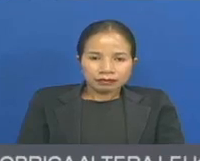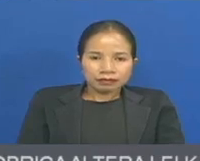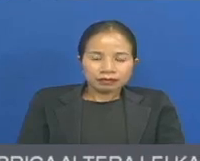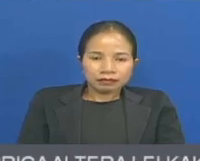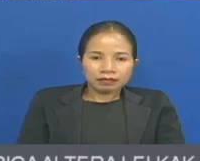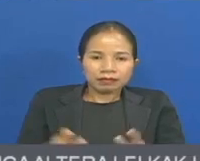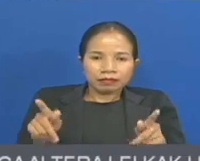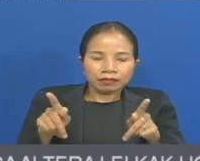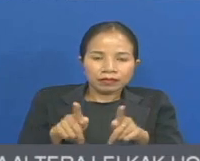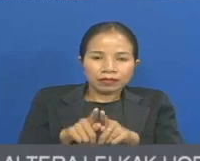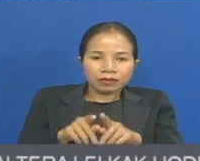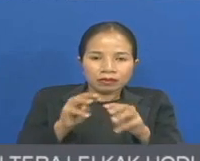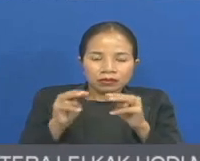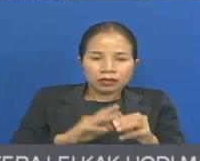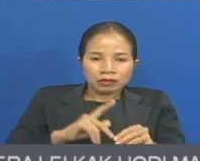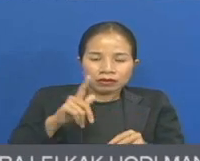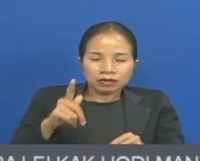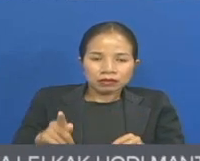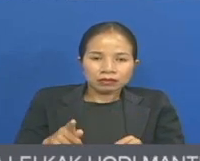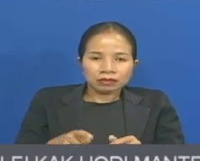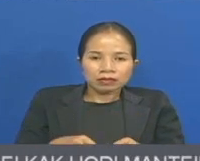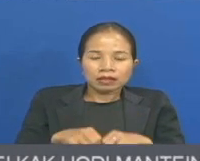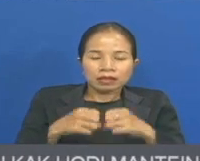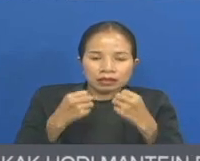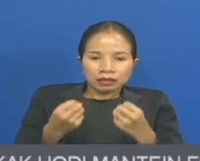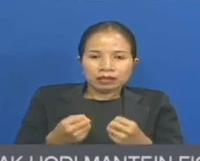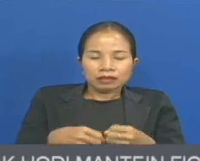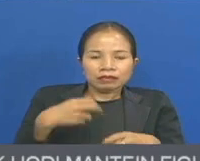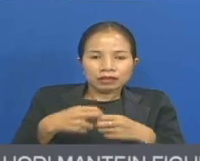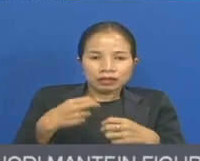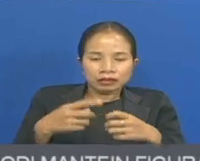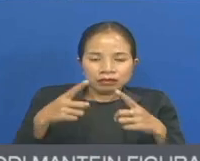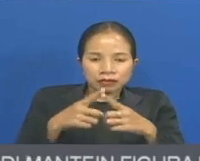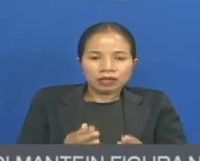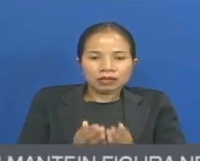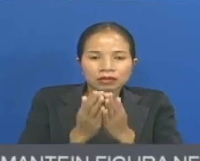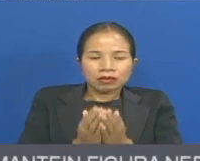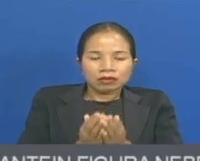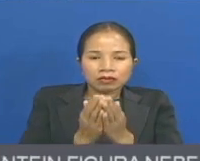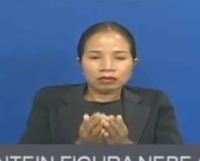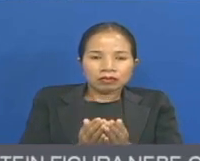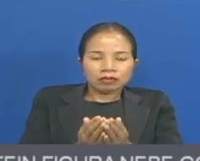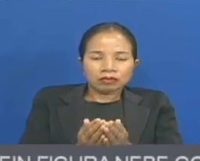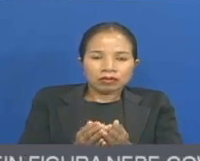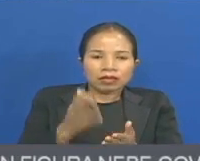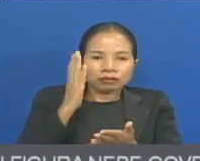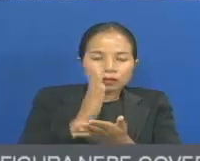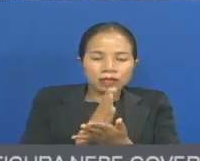condição Porto com município Lautem. Condição at for impacto barro no berocira atu